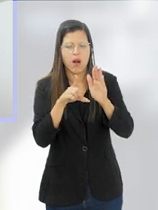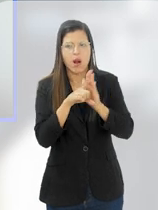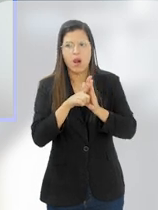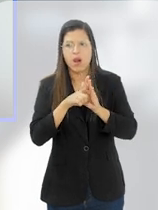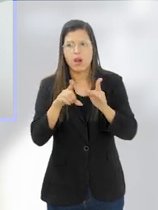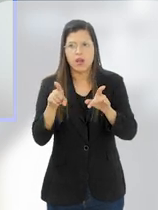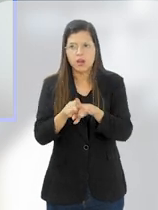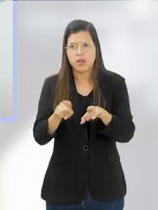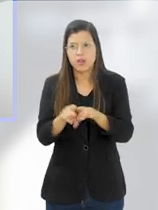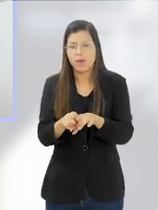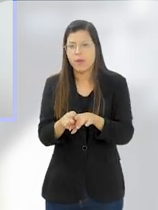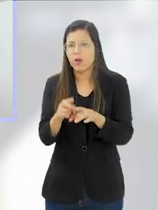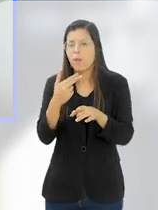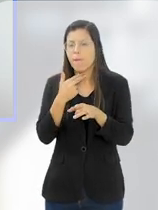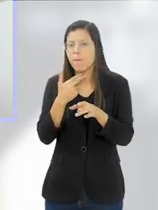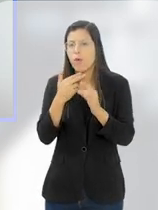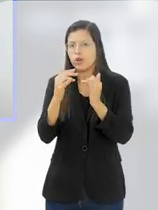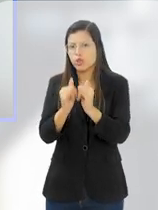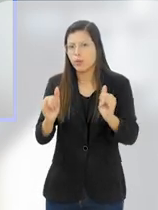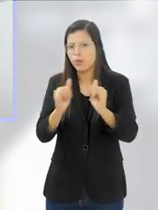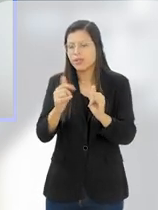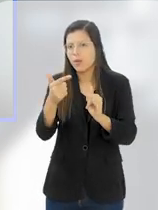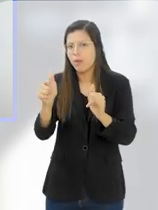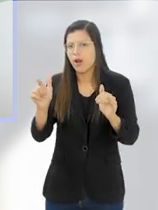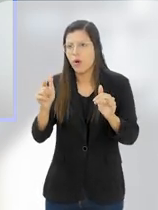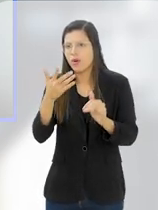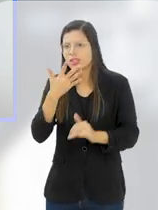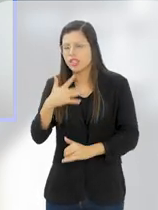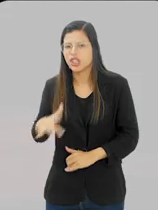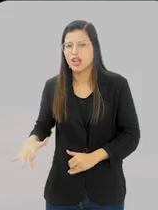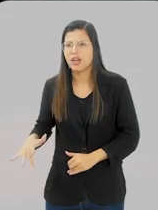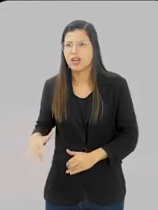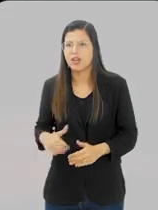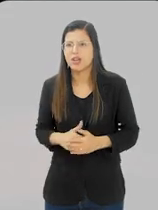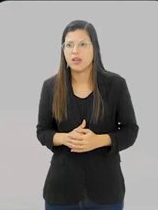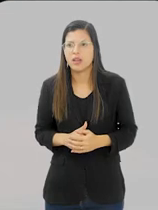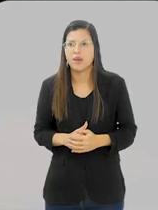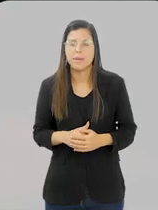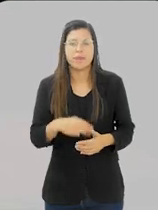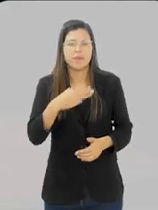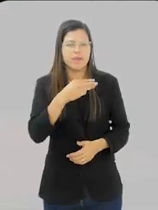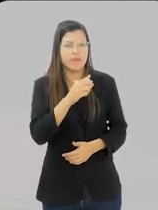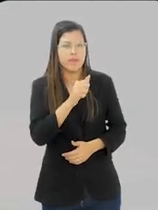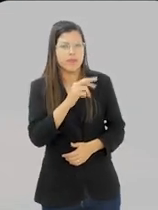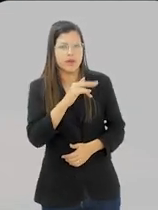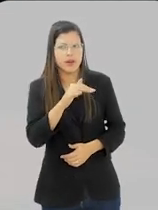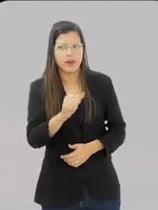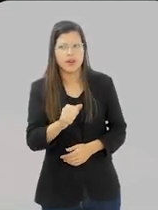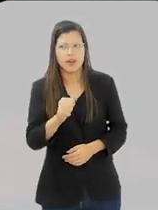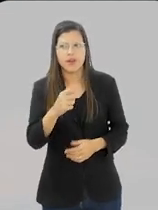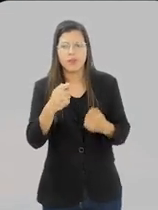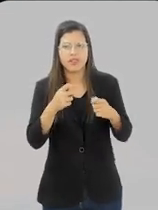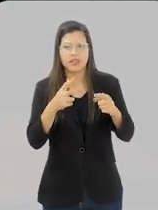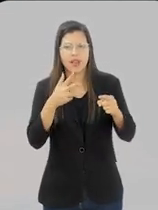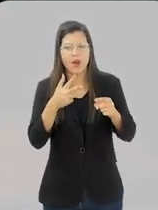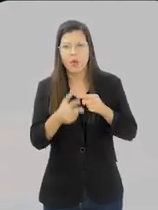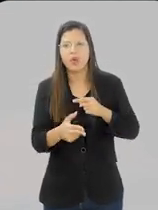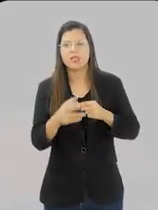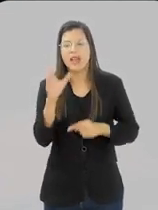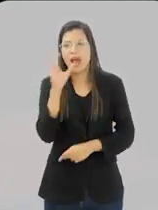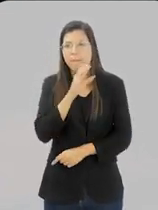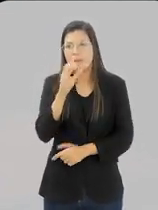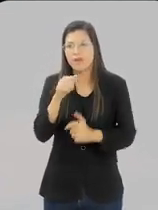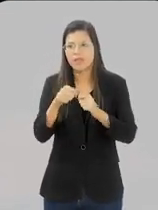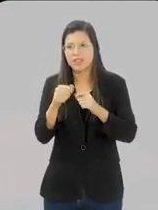se direcionar, né? Direcionar publicidade para outras crianças. Então, Maria, eu vou precisar publicidade. te cortar um Vai precisar me pouquinho cortar? Tá para a bom. gente fazer